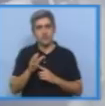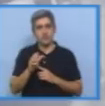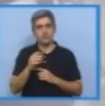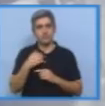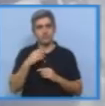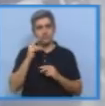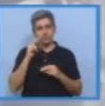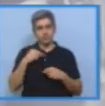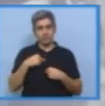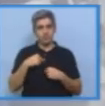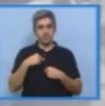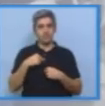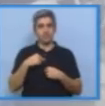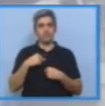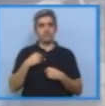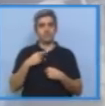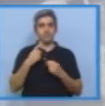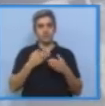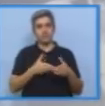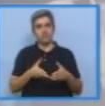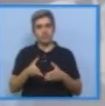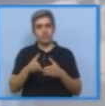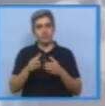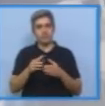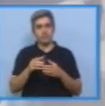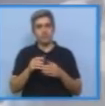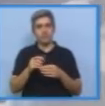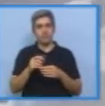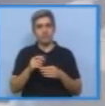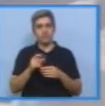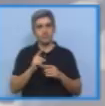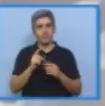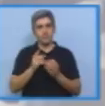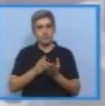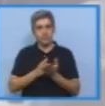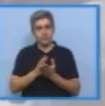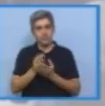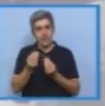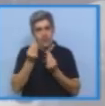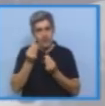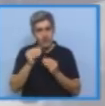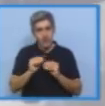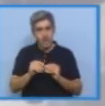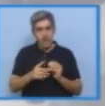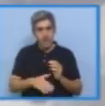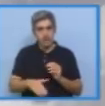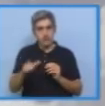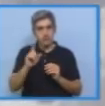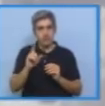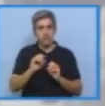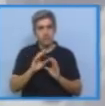reconheço que tive assim um percurso não propriamente, podemos dizer, regular de catequese.